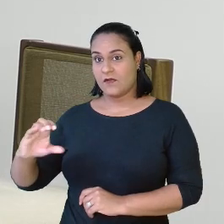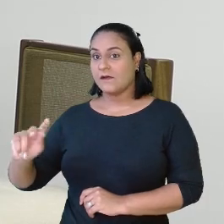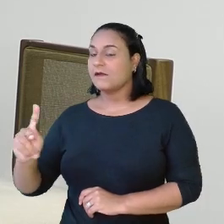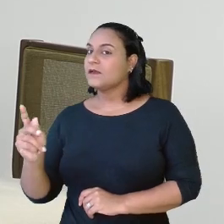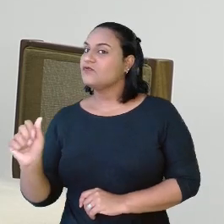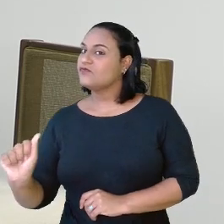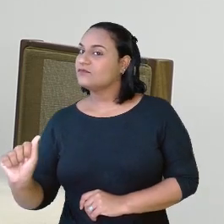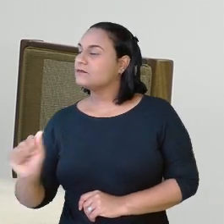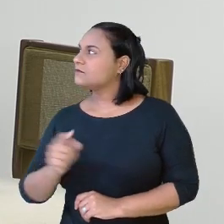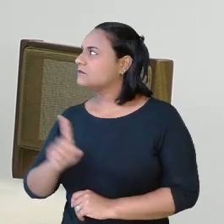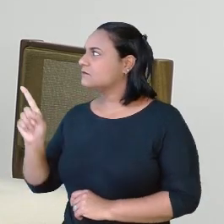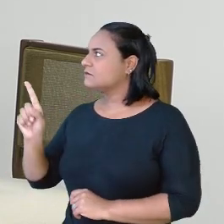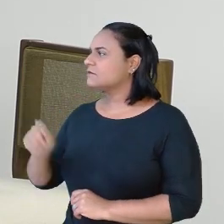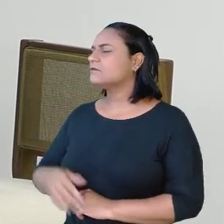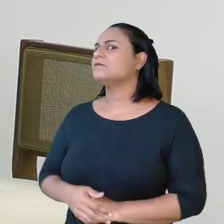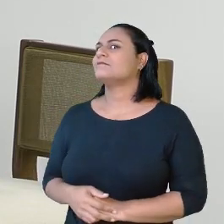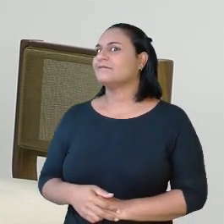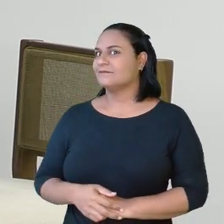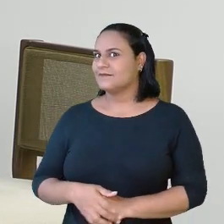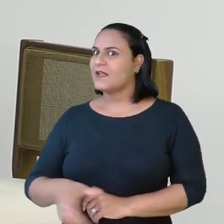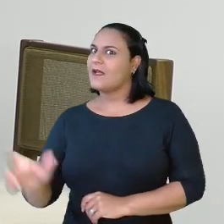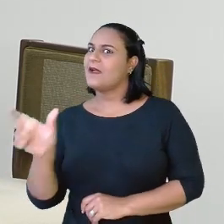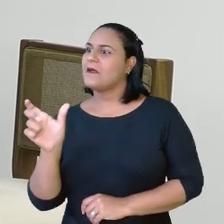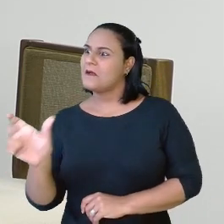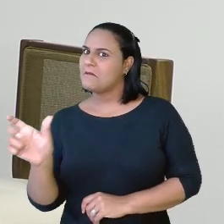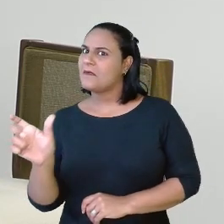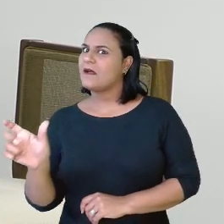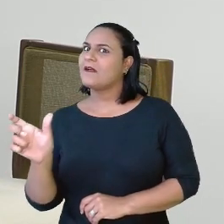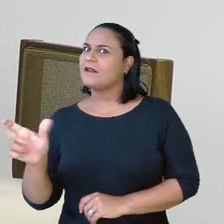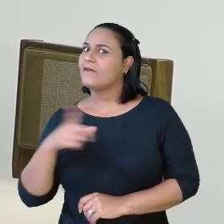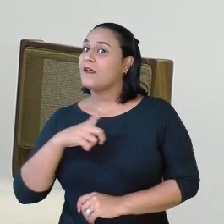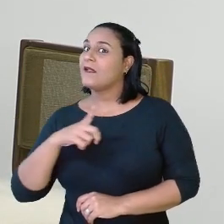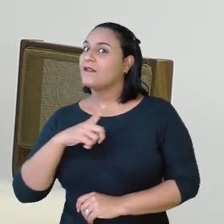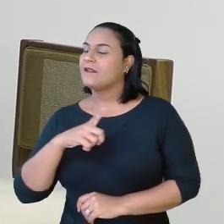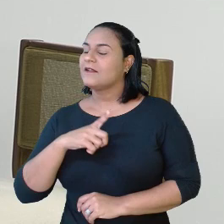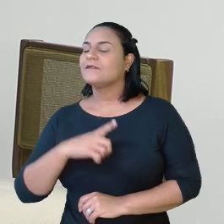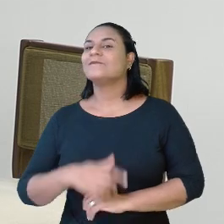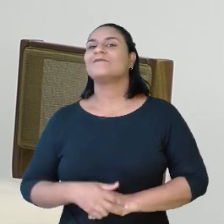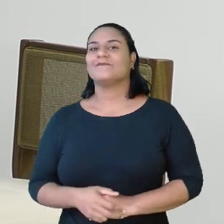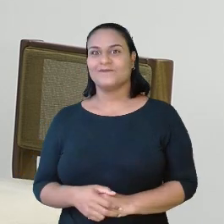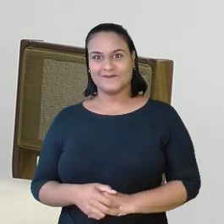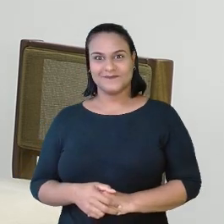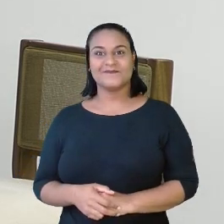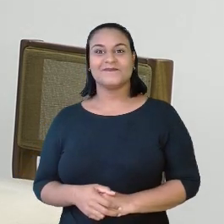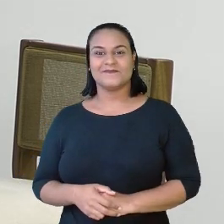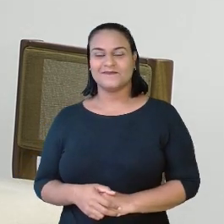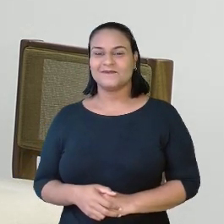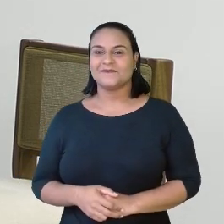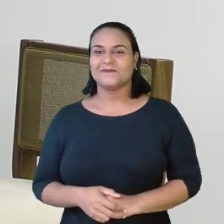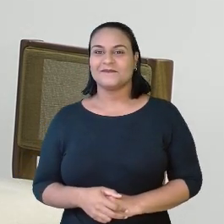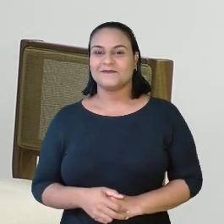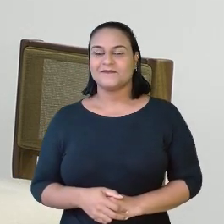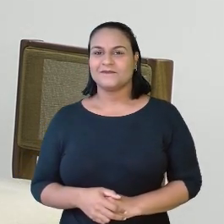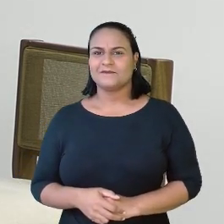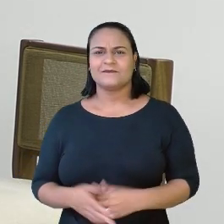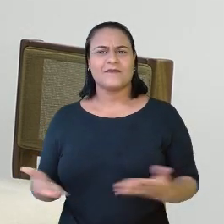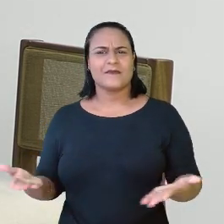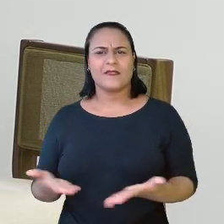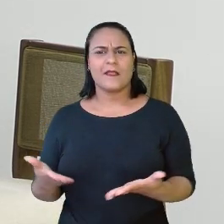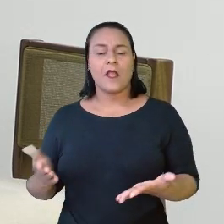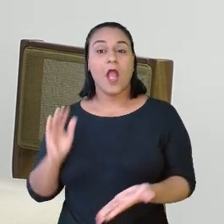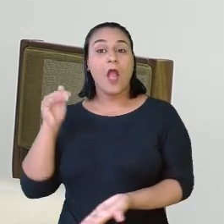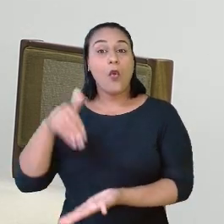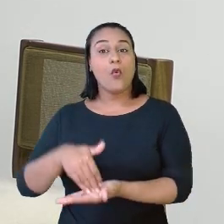Então, salsicha é a outra palavra que nós temos aqui no nosso chá de palavras. E agora, nossa